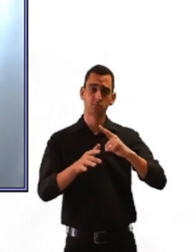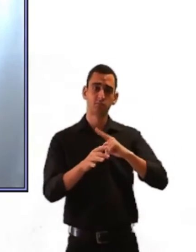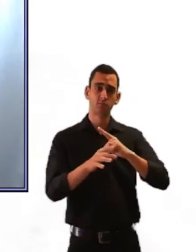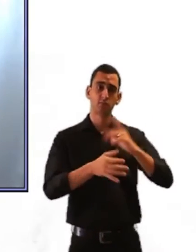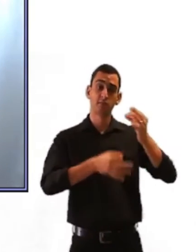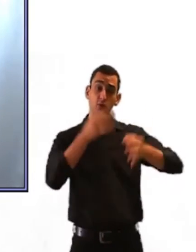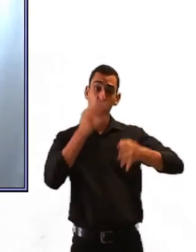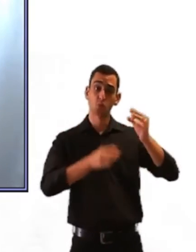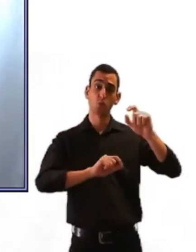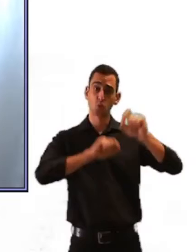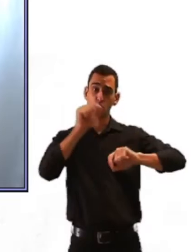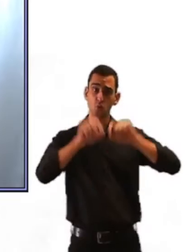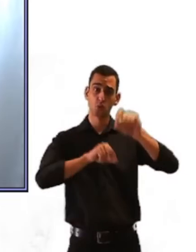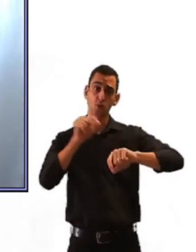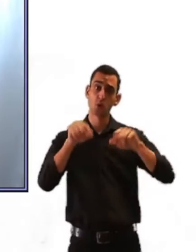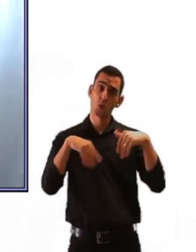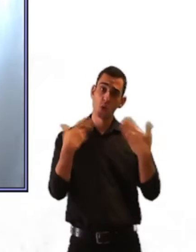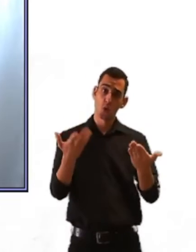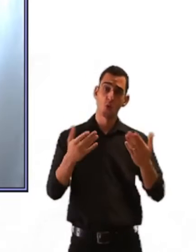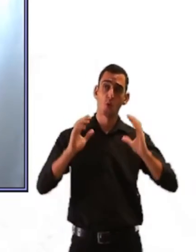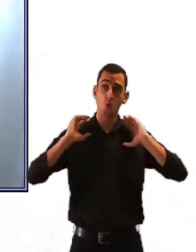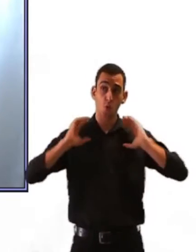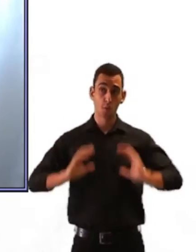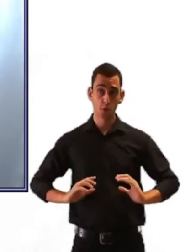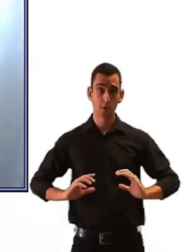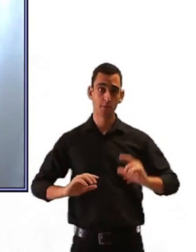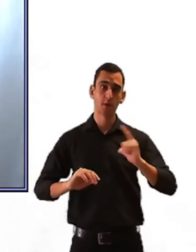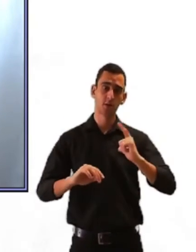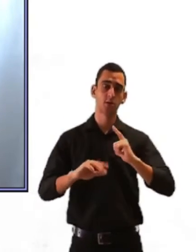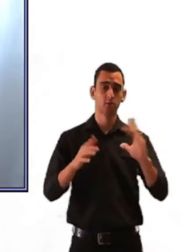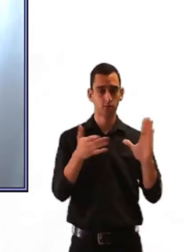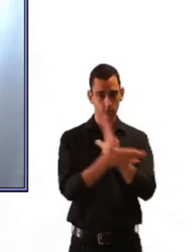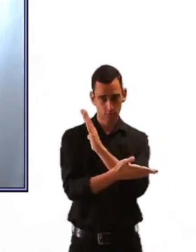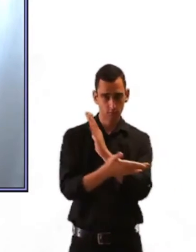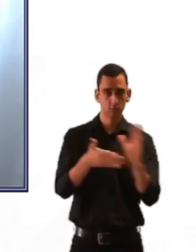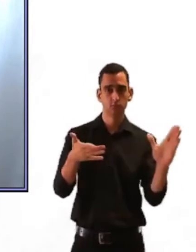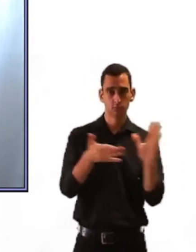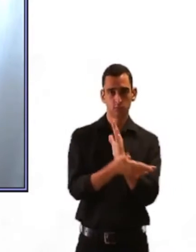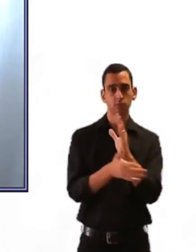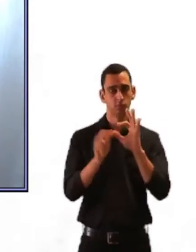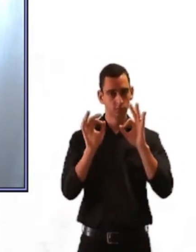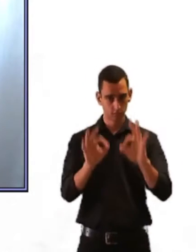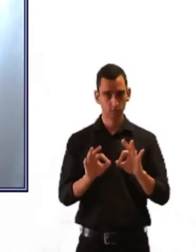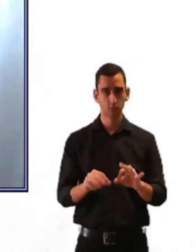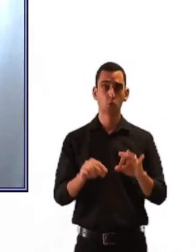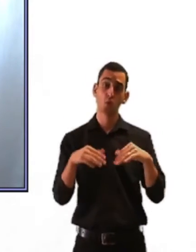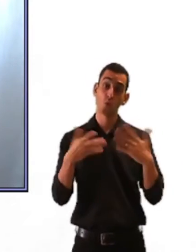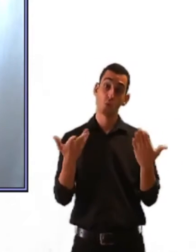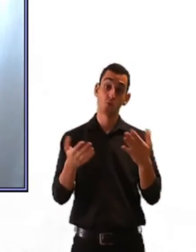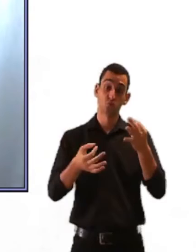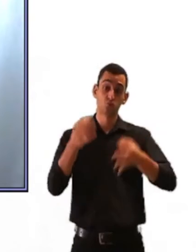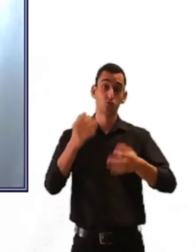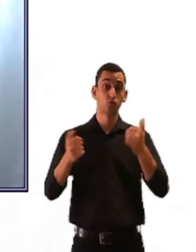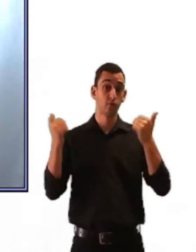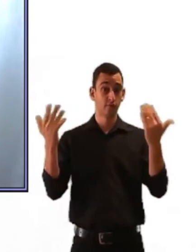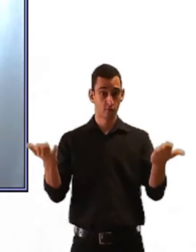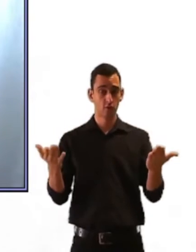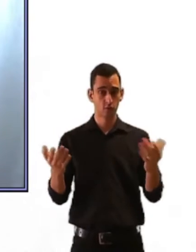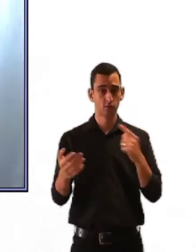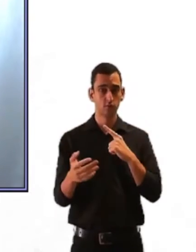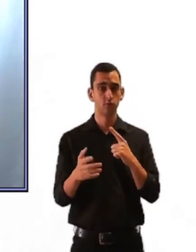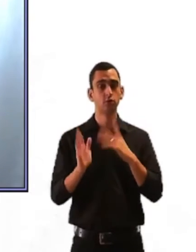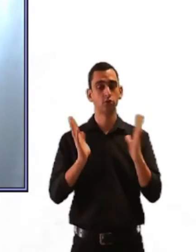pode adotar outros comportamentos estratégicos, ideológicos, que seriam extrajurídicos. E o outro ponto, a